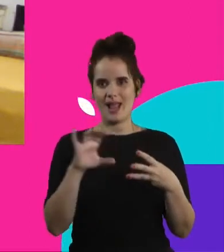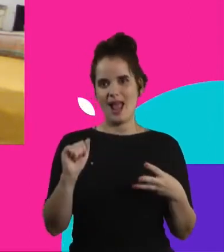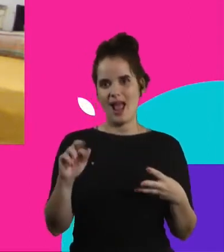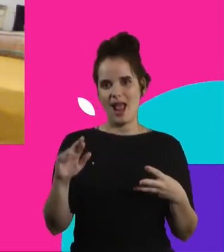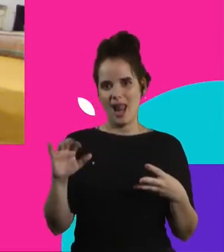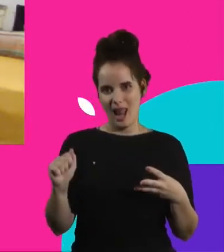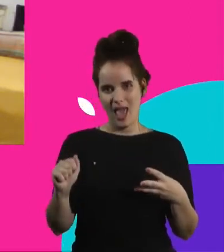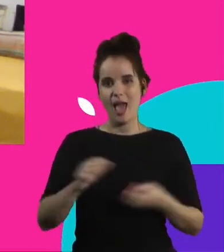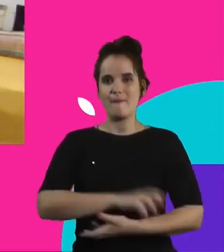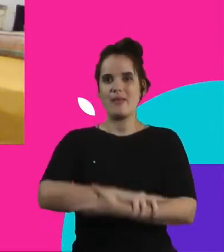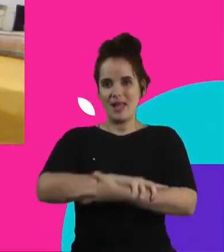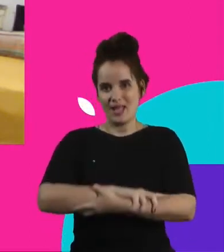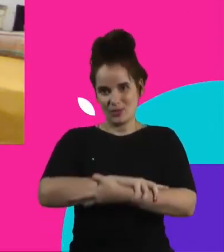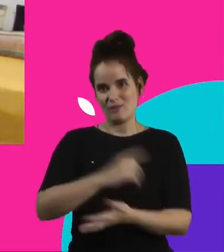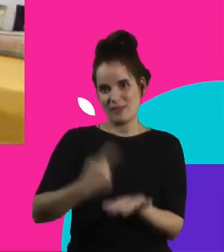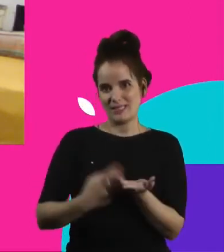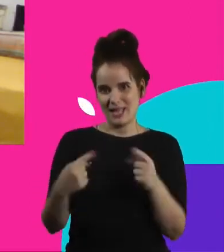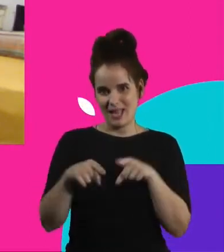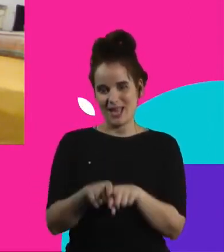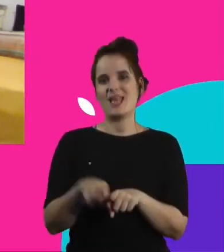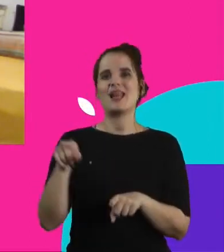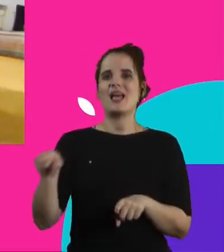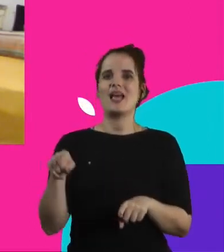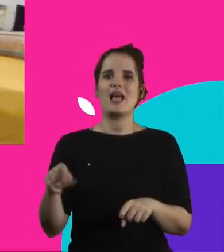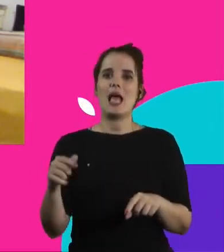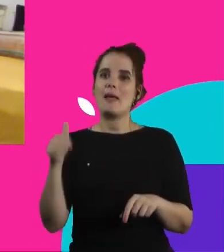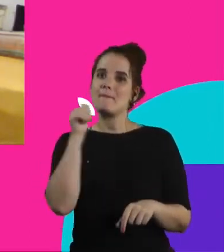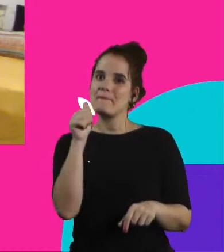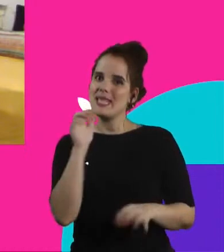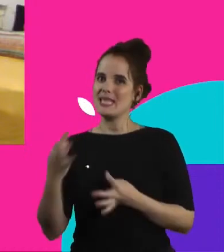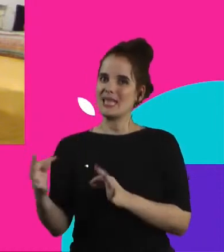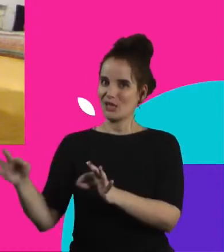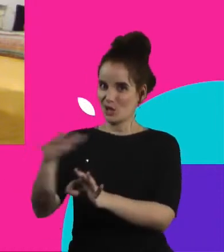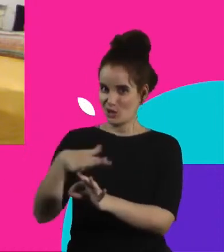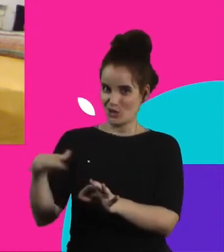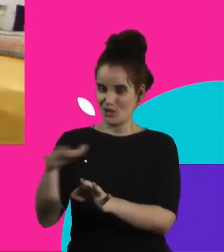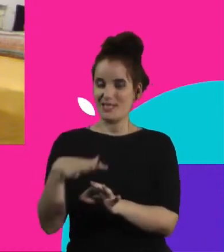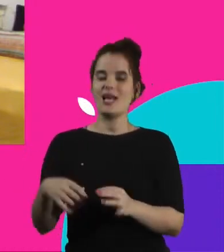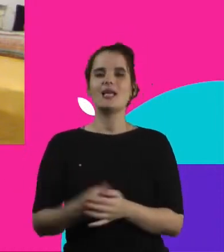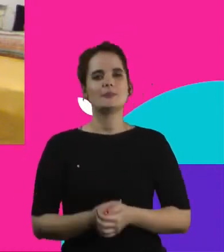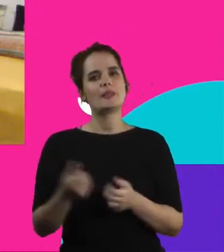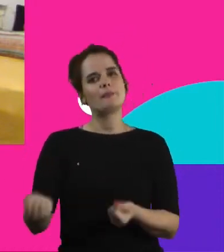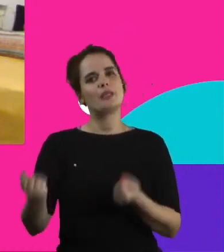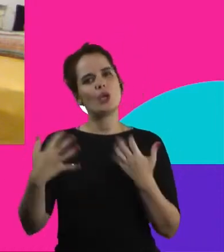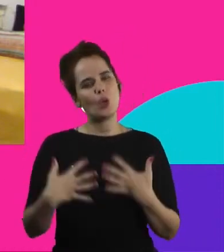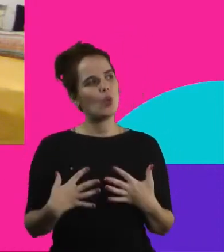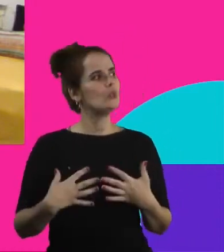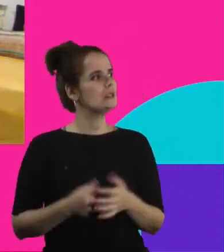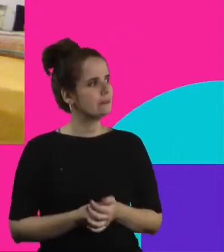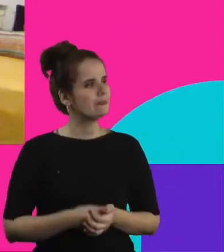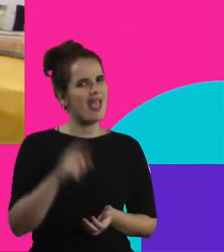de Mercado Livre, do programa, das meninas em tecnologia. Conta um pouquinho pra gente, assim, é só na porta